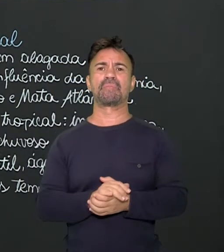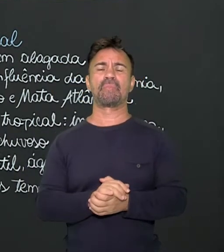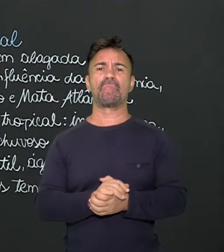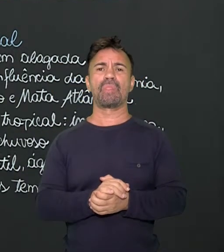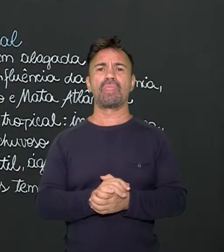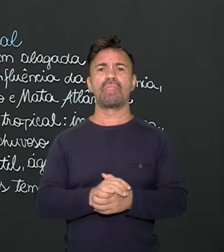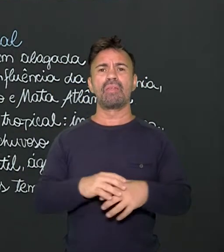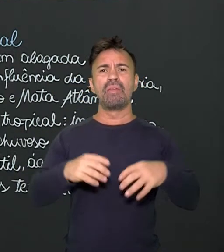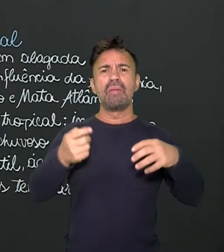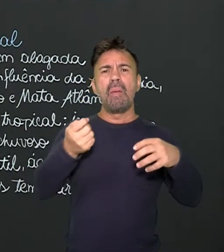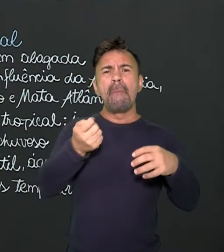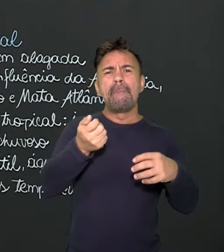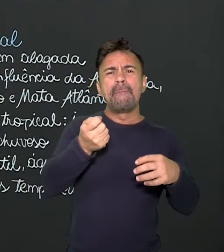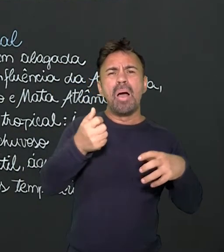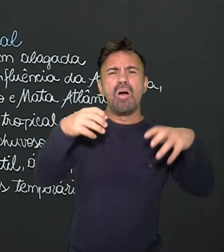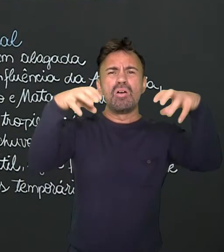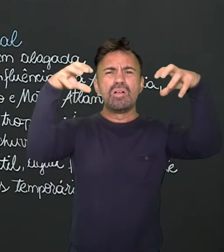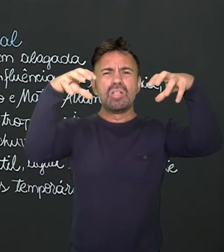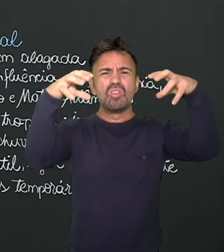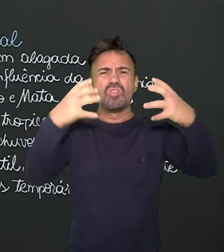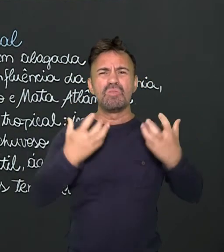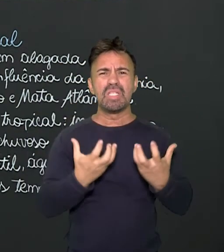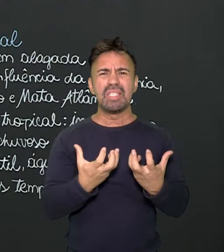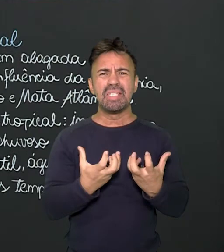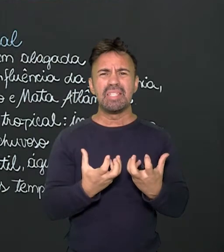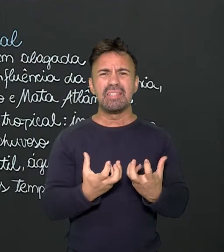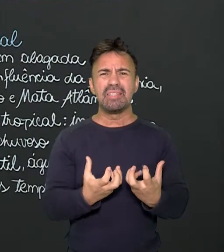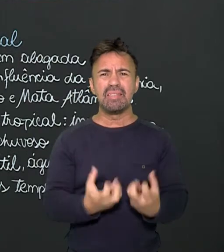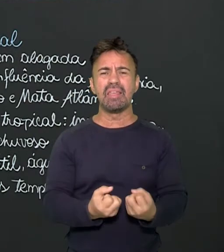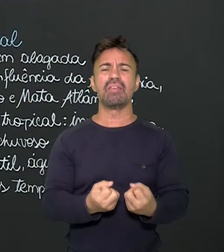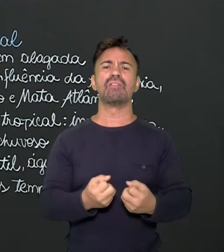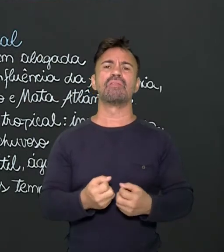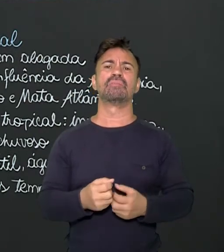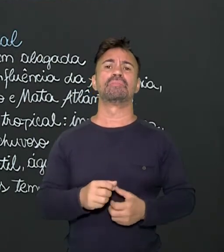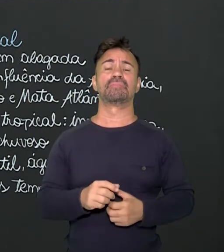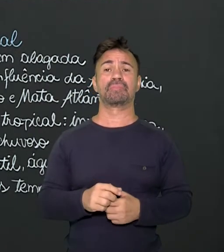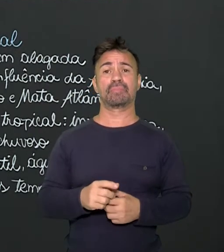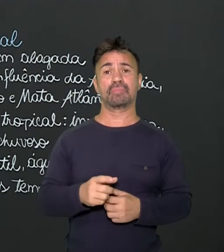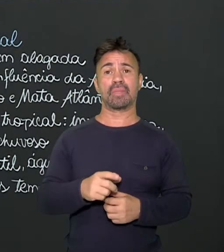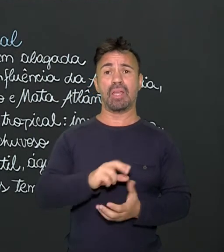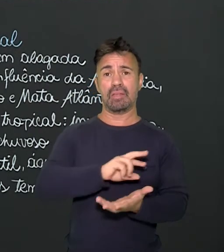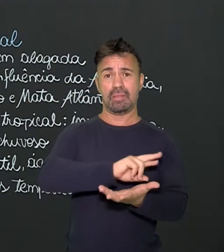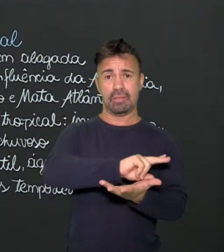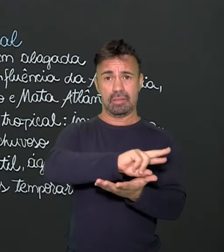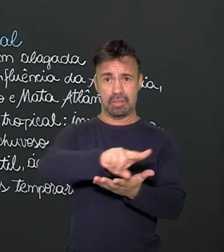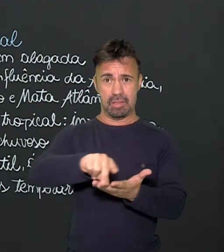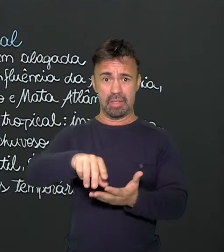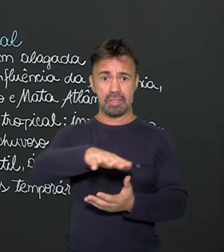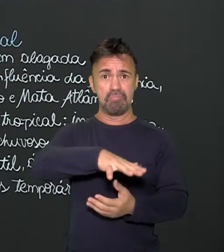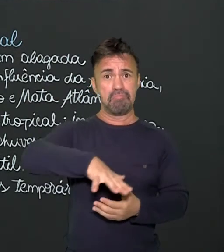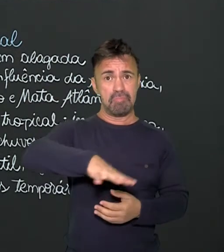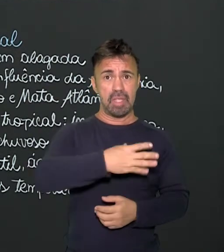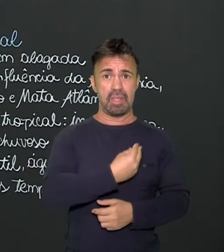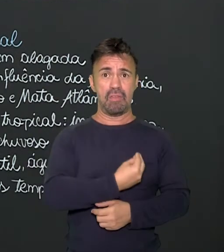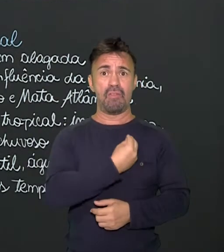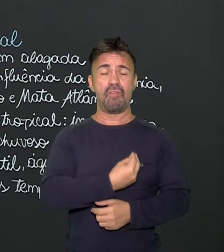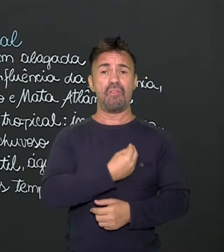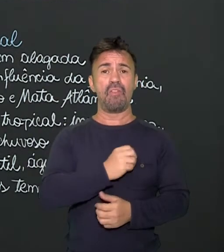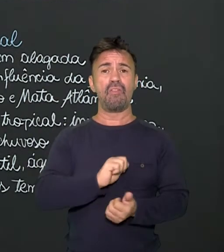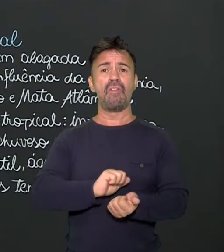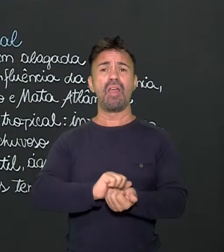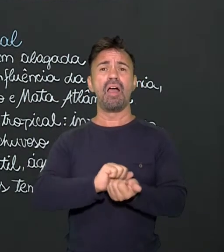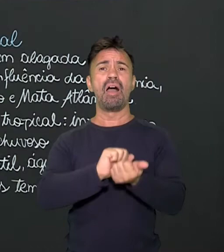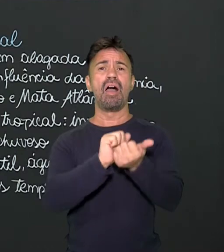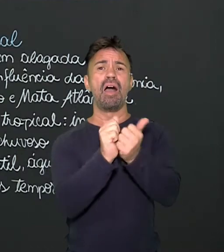semiárido. Pouca chuva, seco, e é interessante porque as espécies que ali vivem são